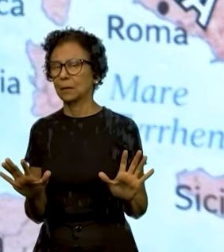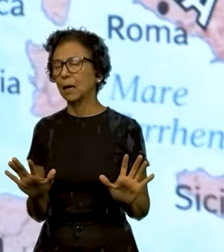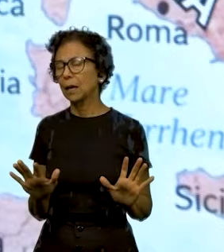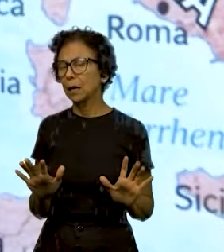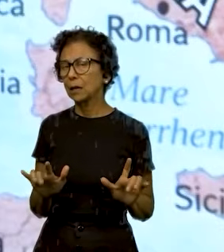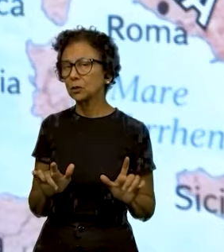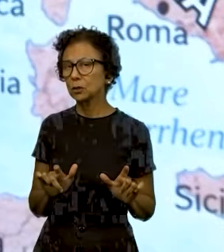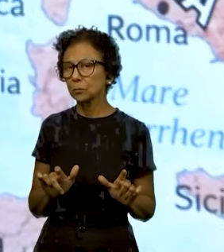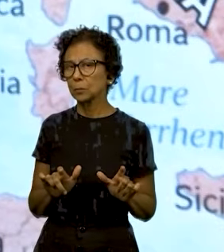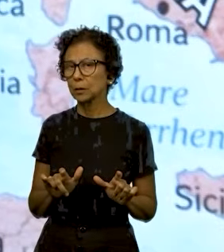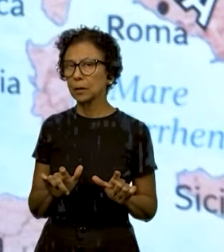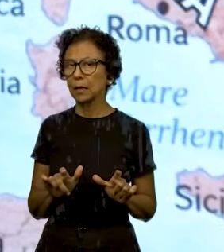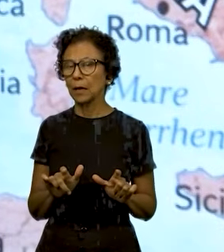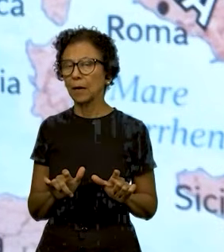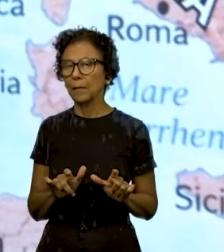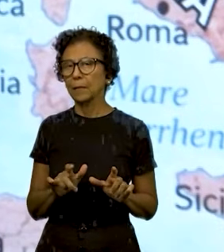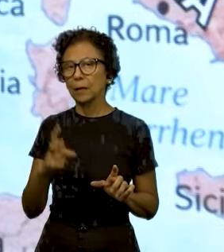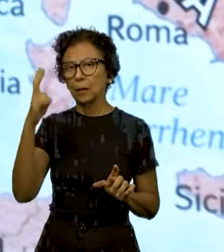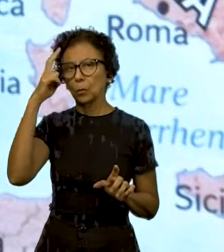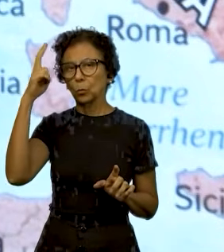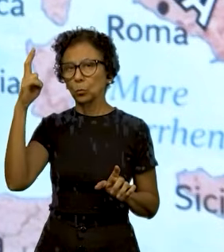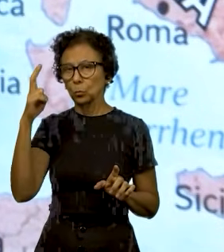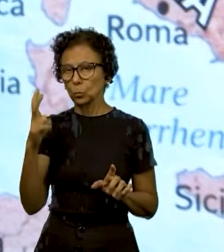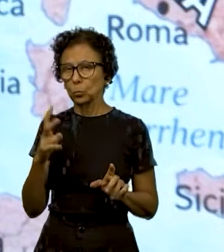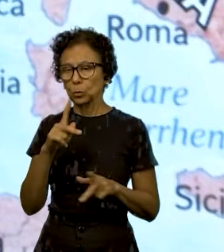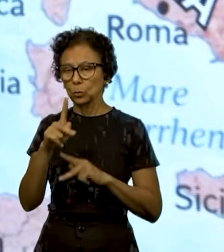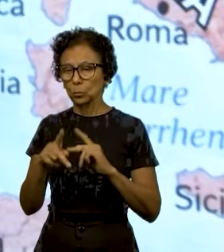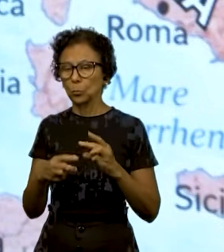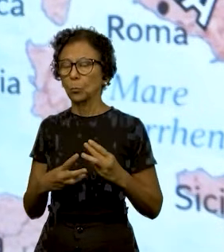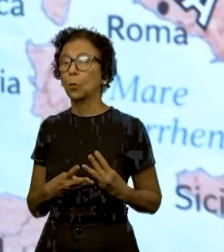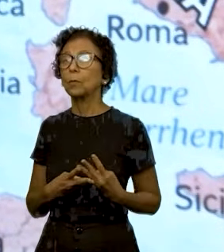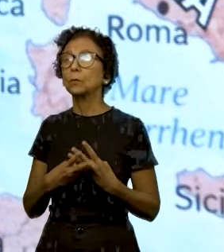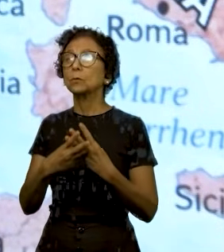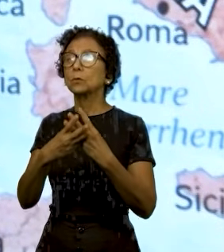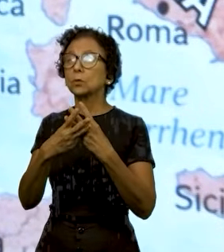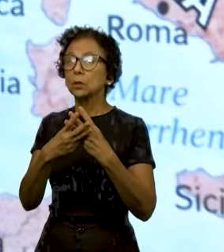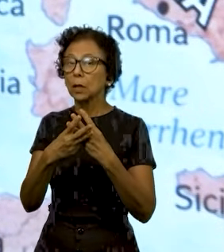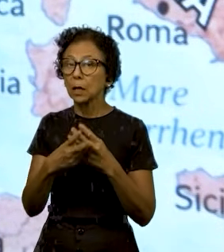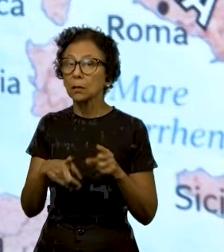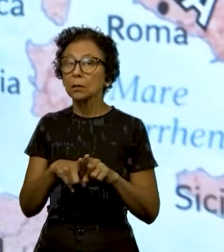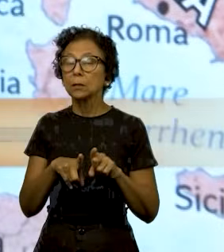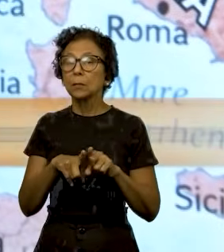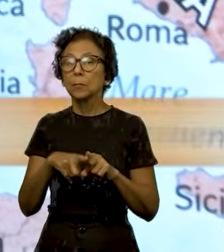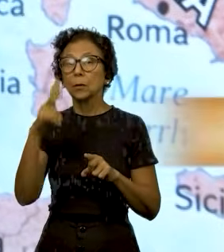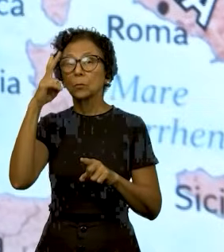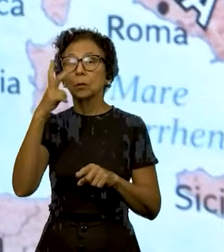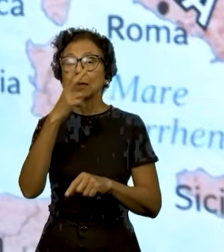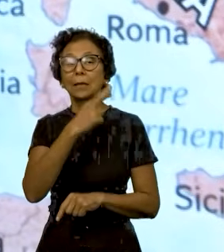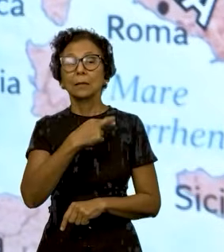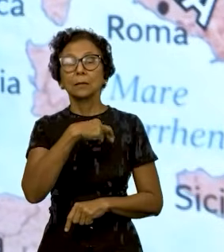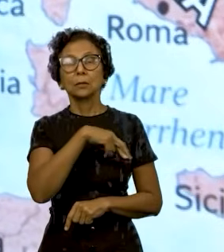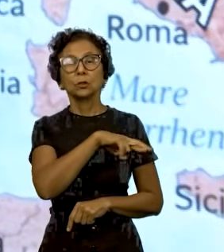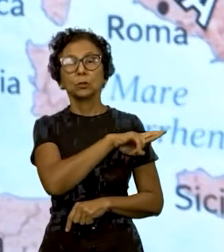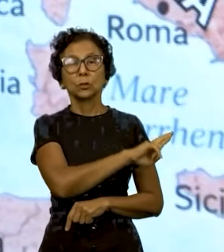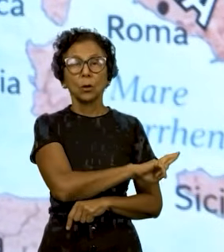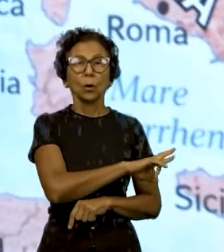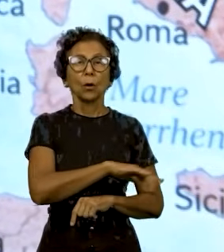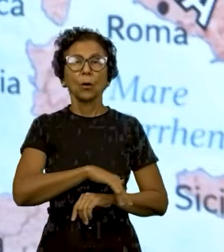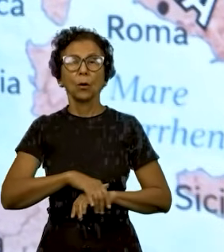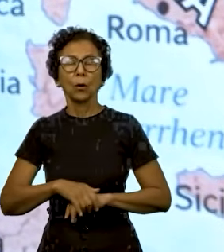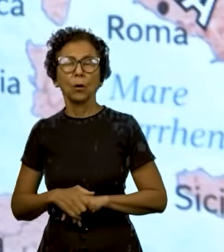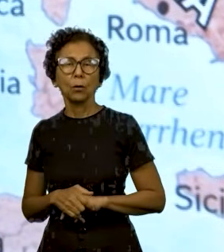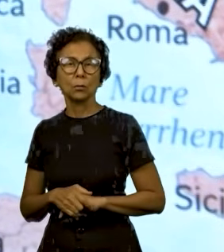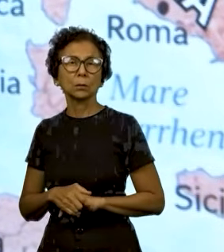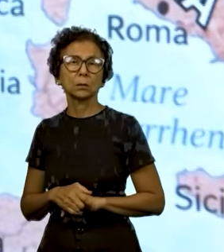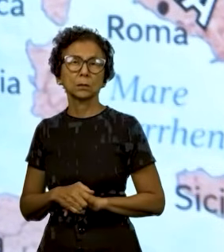a cultura local, a cultura dos judeus, a formação até religiosa, com fariseus,